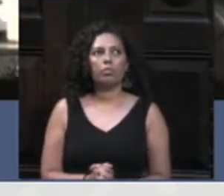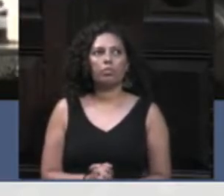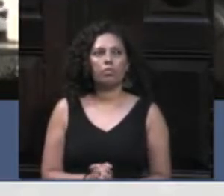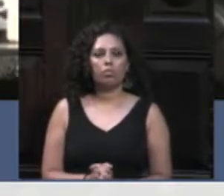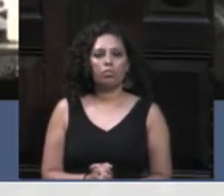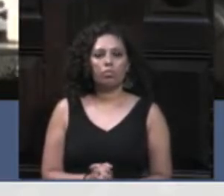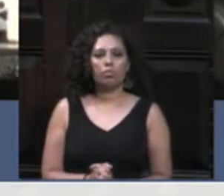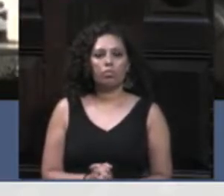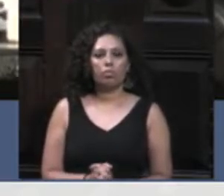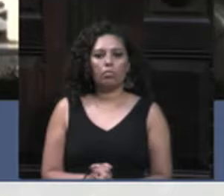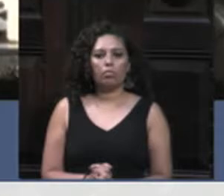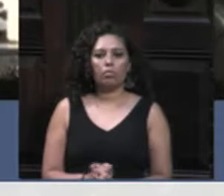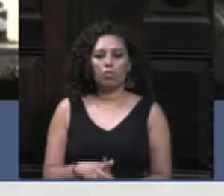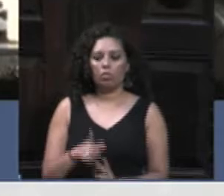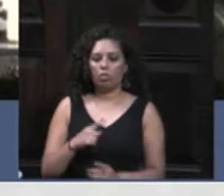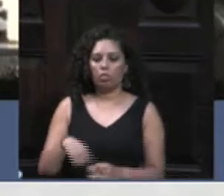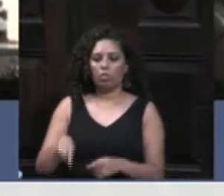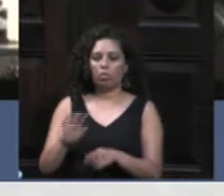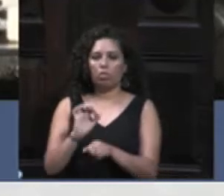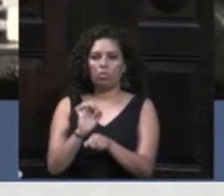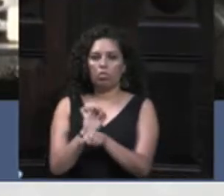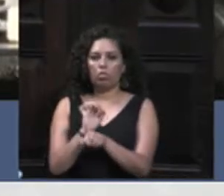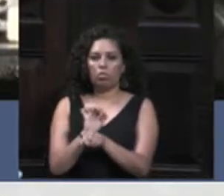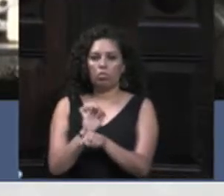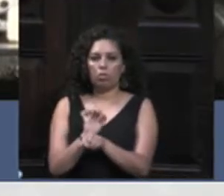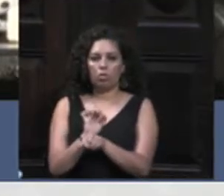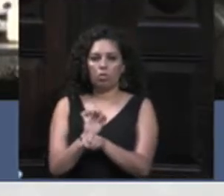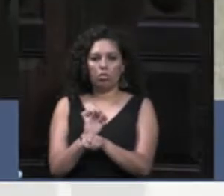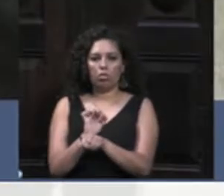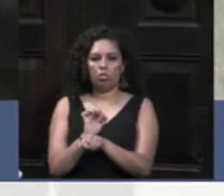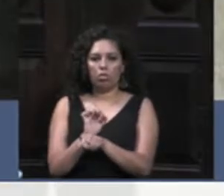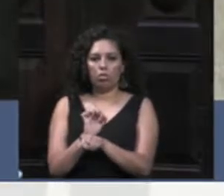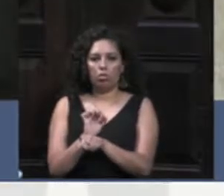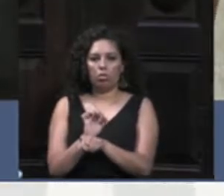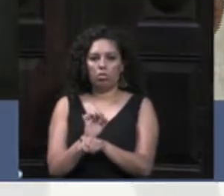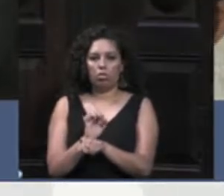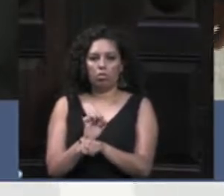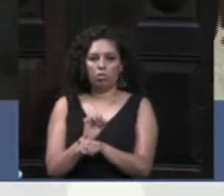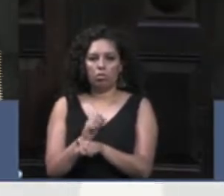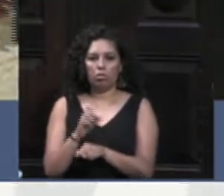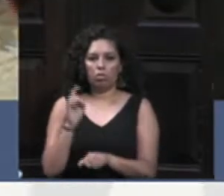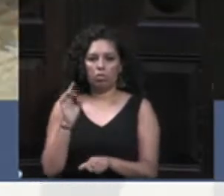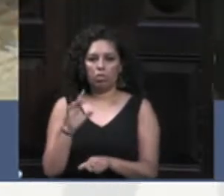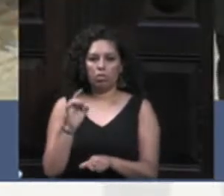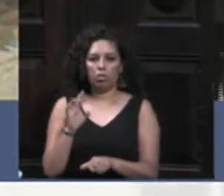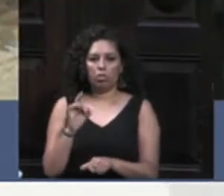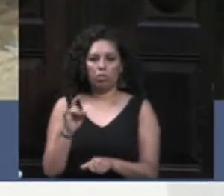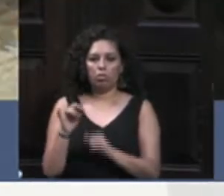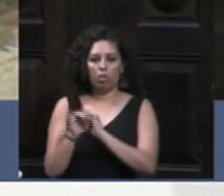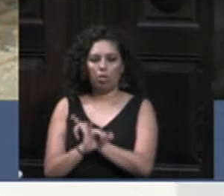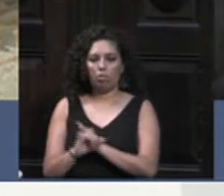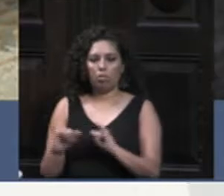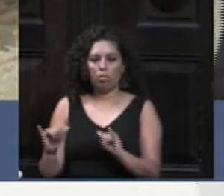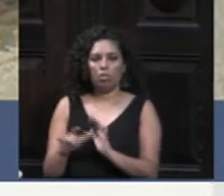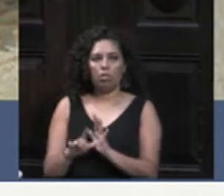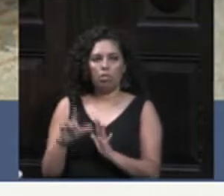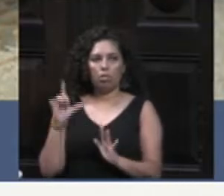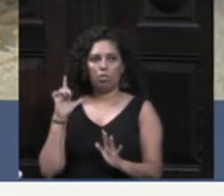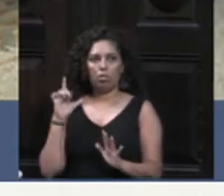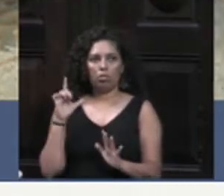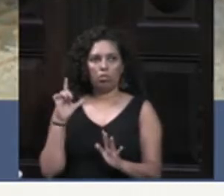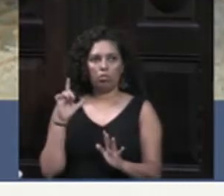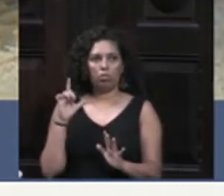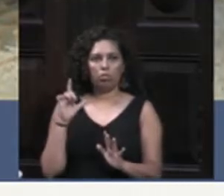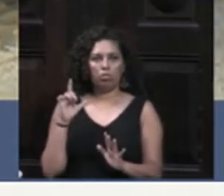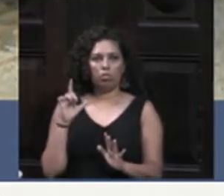Então, vamos aguardar que chegou uma informação. Mas é só uma garantia da presidência de que antes de voltar à pauta, tenhamos uma audiência